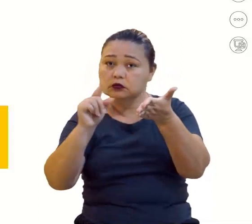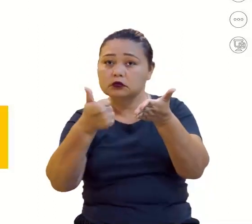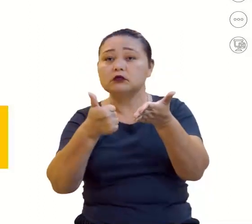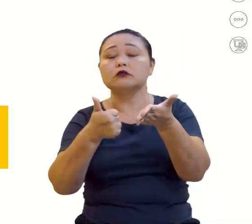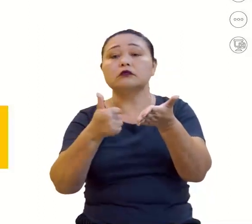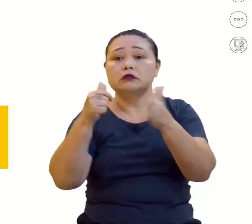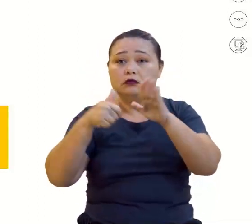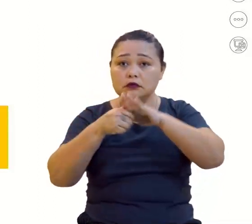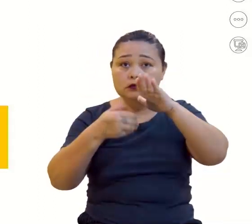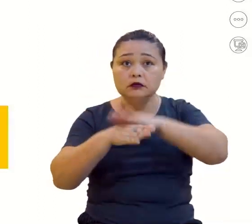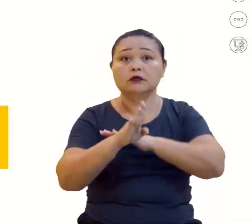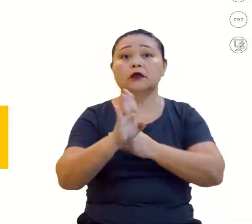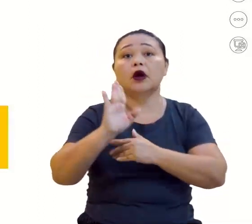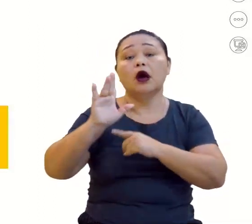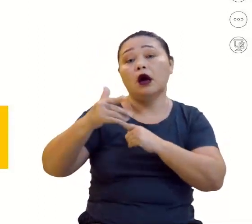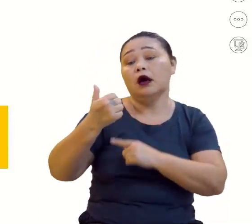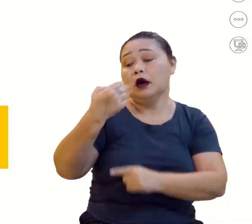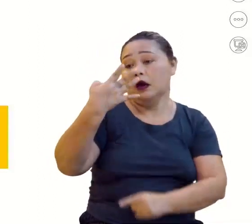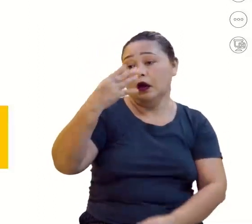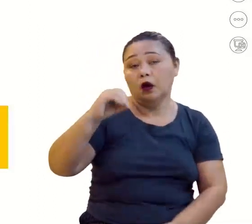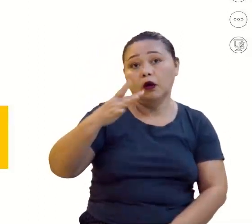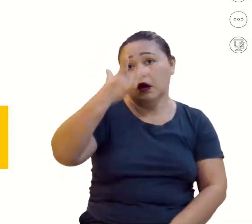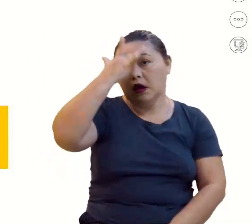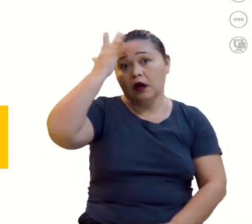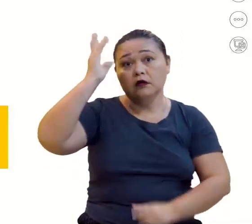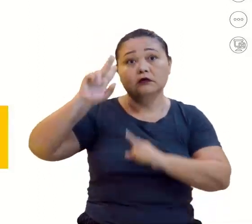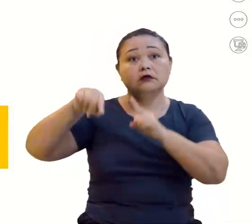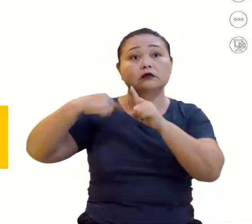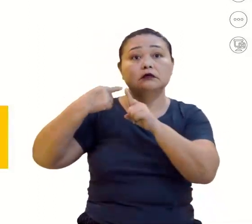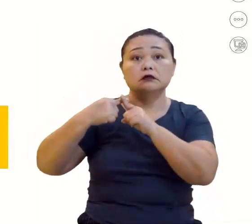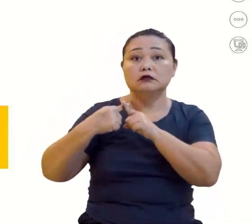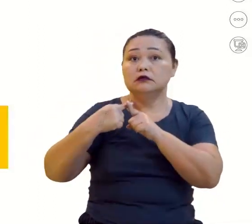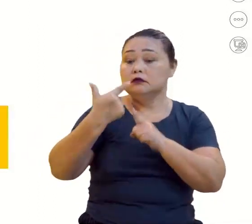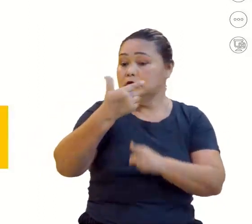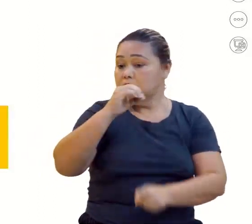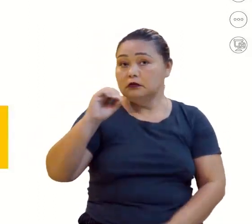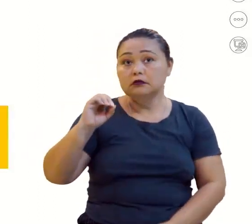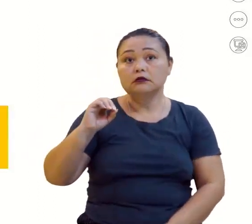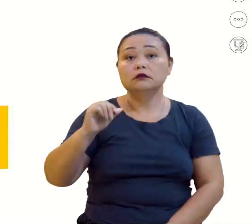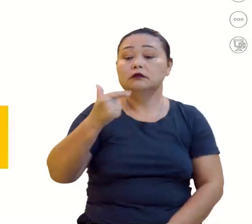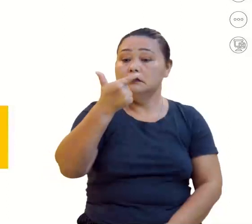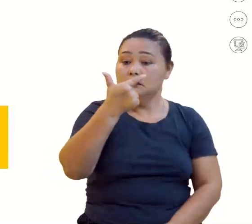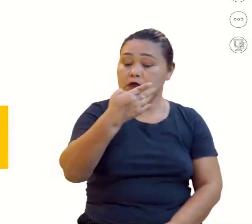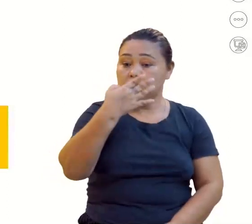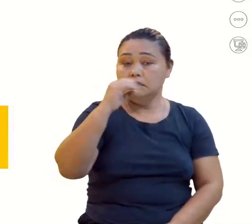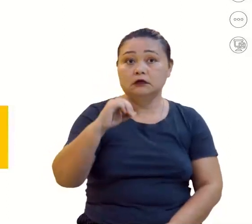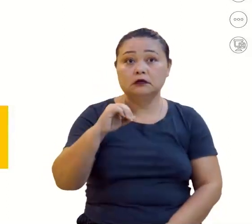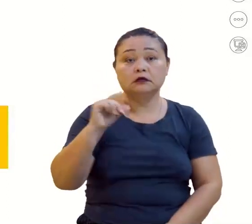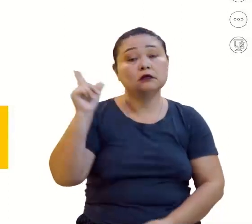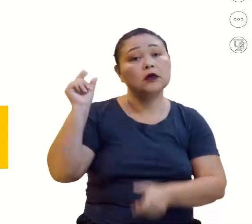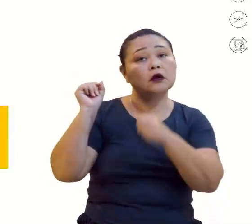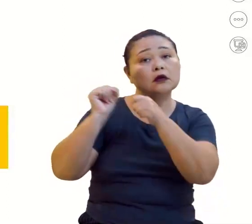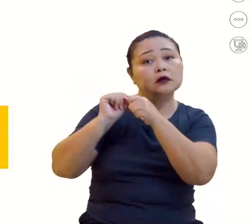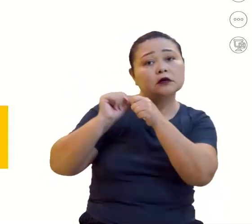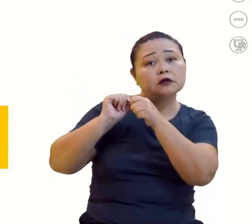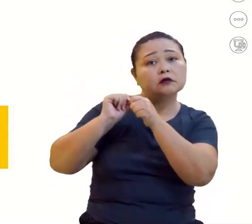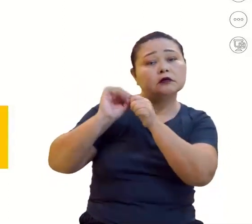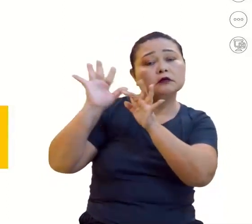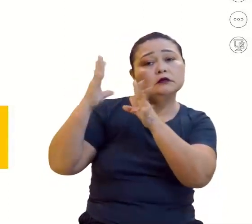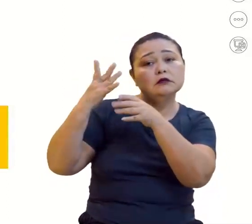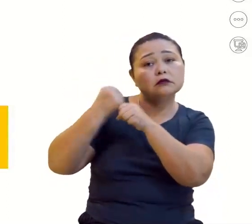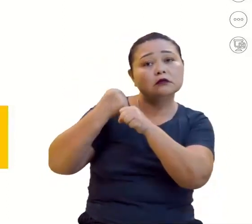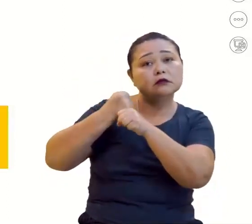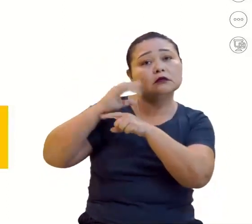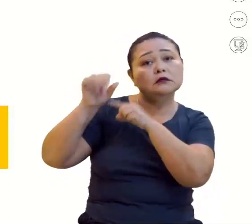ingresso, aumenta em 40 pessoas. Então agora já não é mais 200, Isso. 240. Faz aí a continha